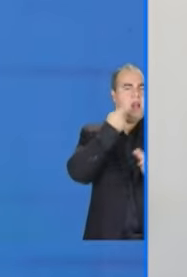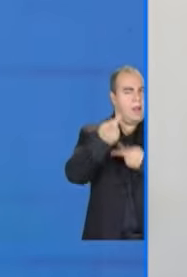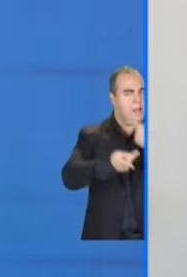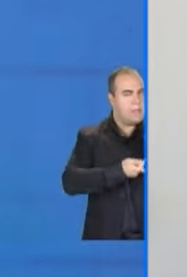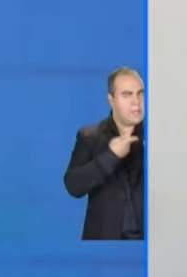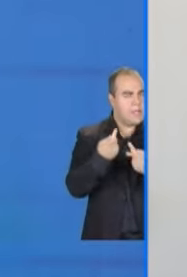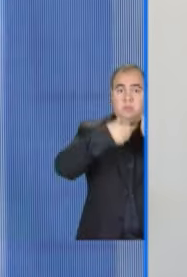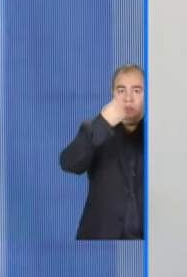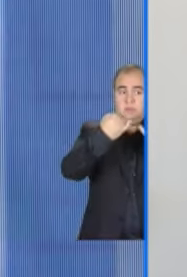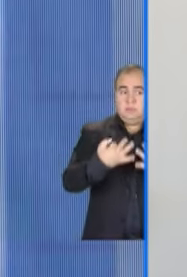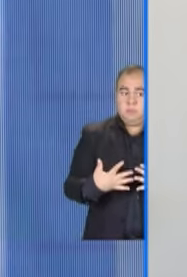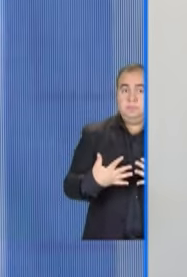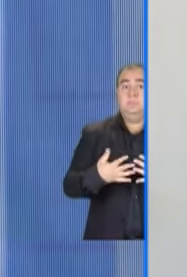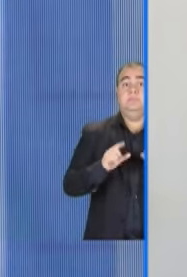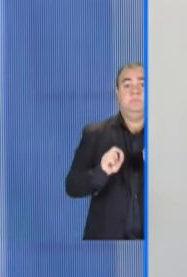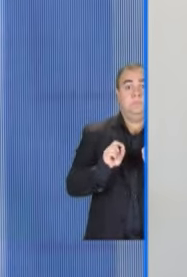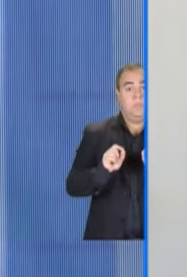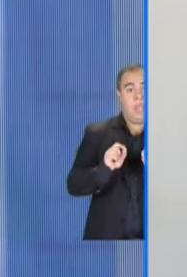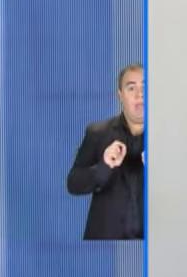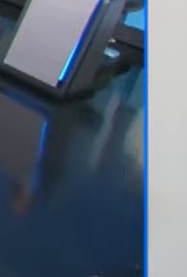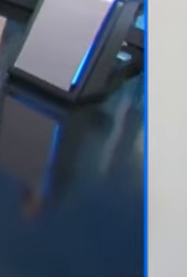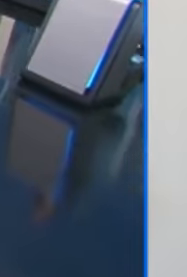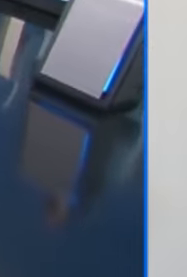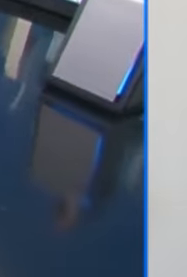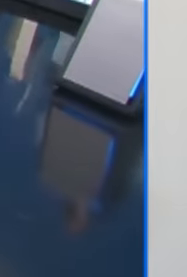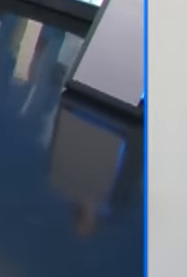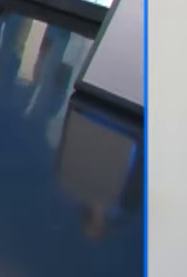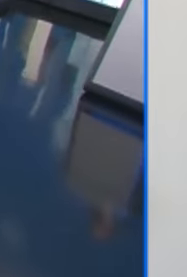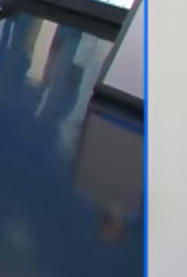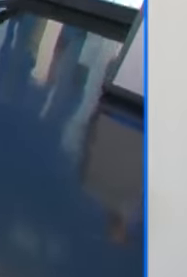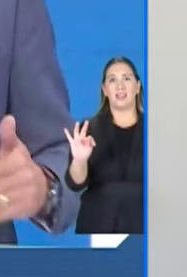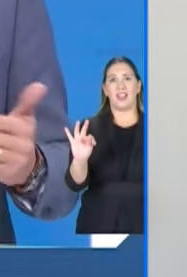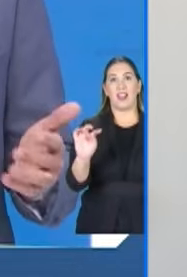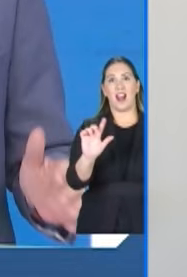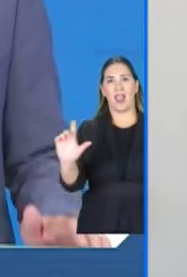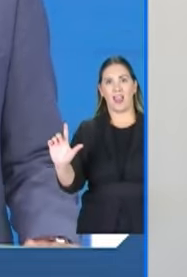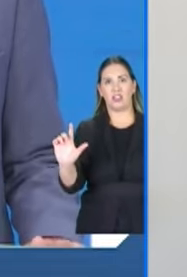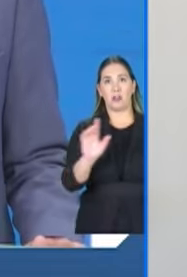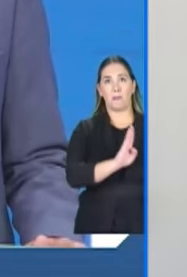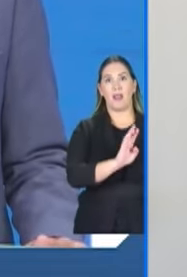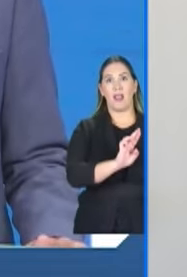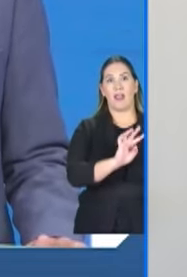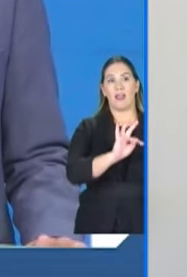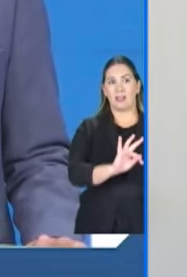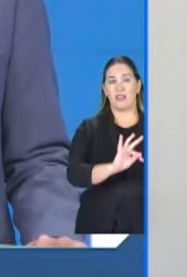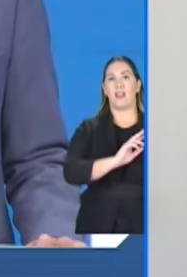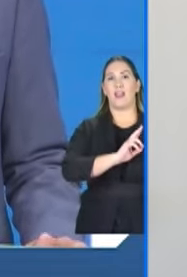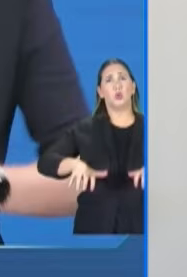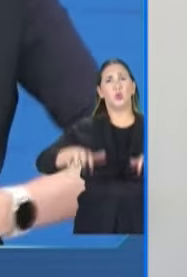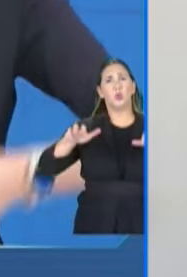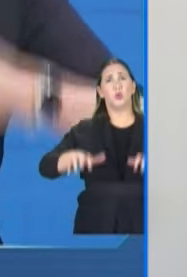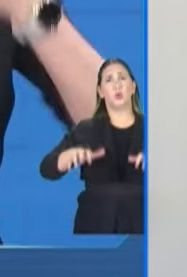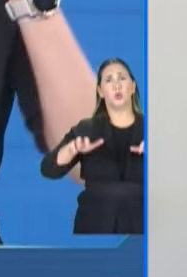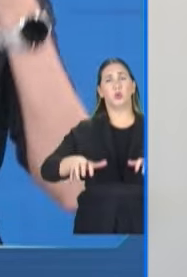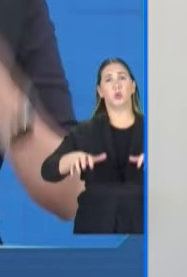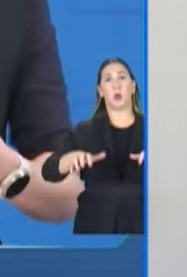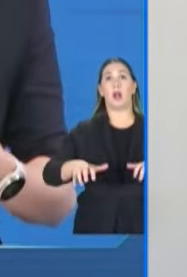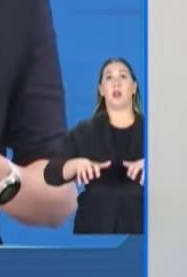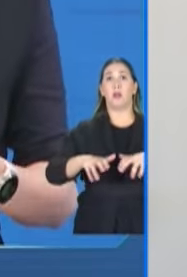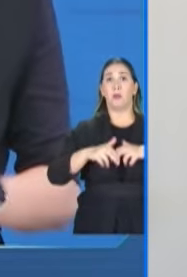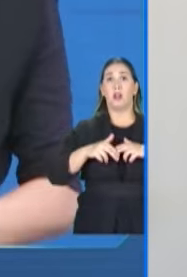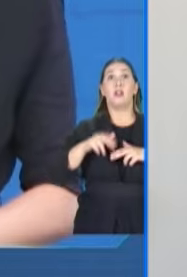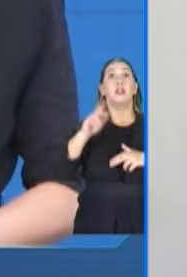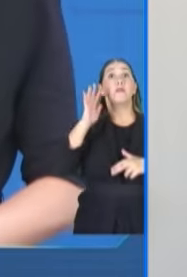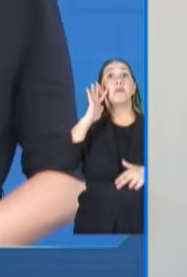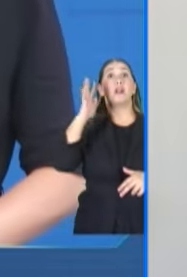durante a semana, até a manhã de hoje, cada um deles colocou um dos três em primeiro lugar. Agora à tarde, o Datafolha